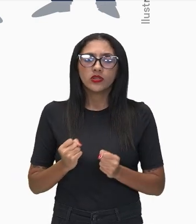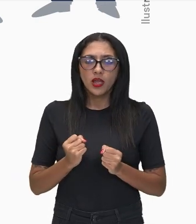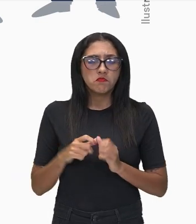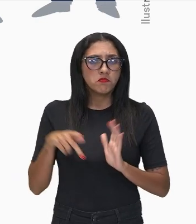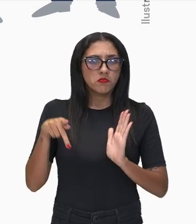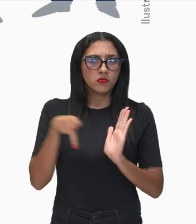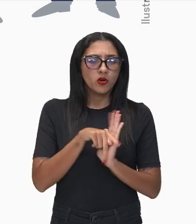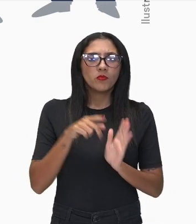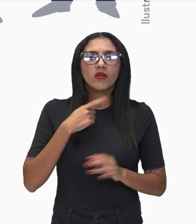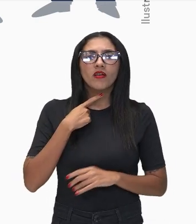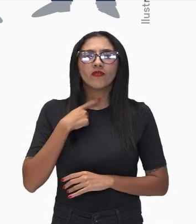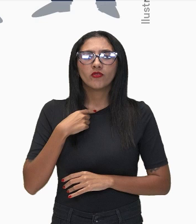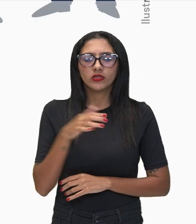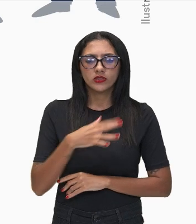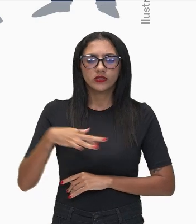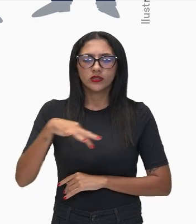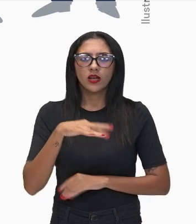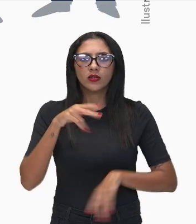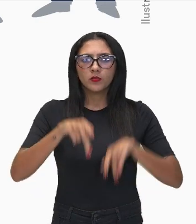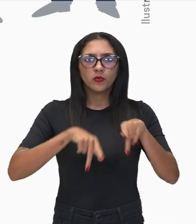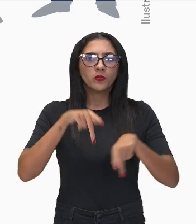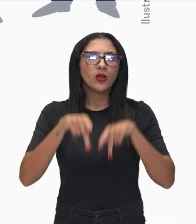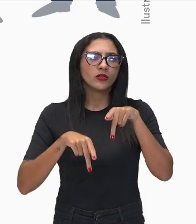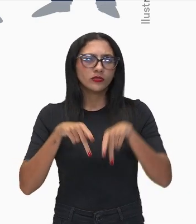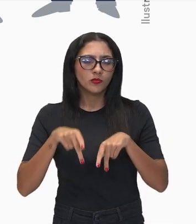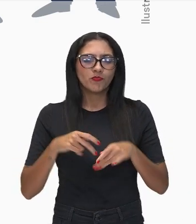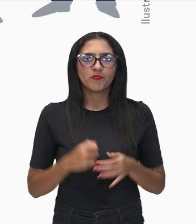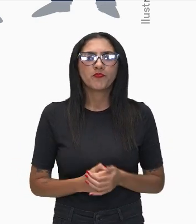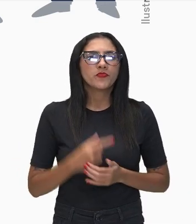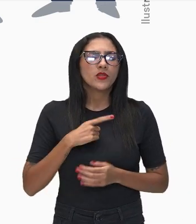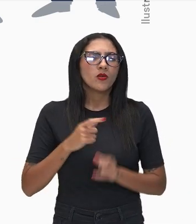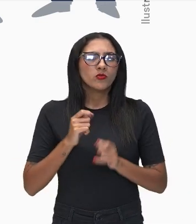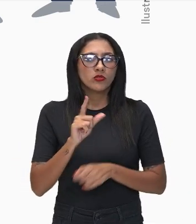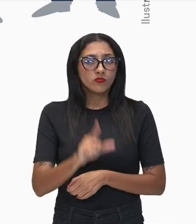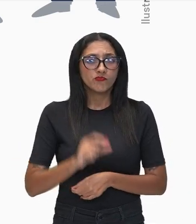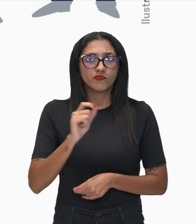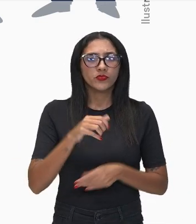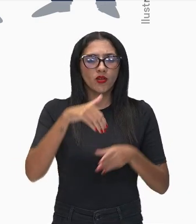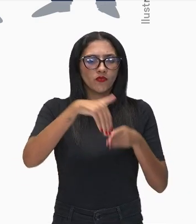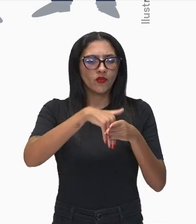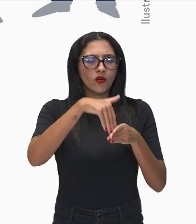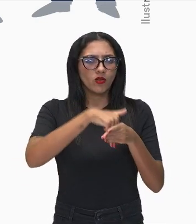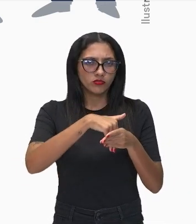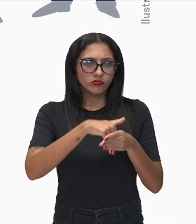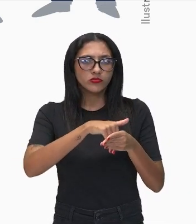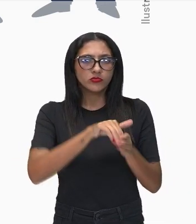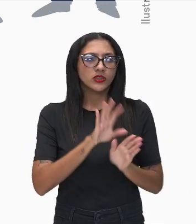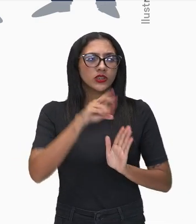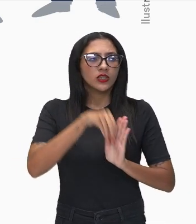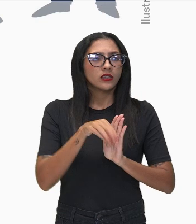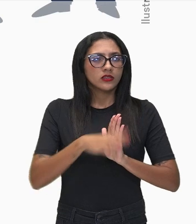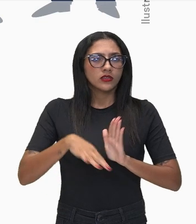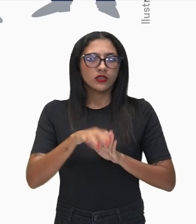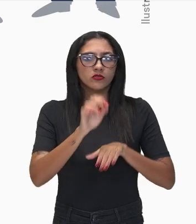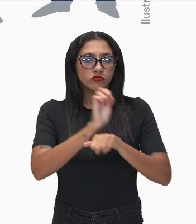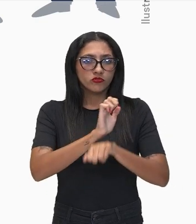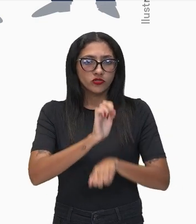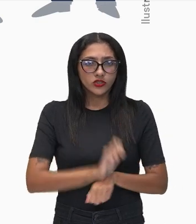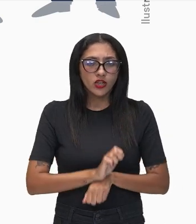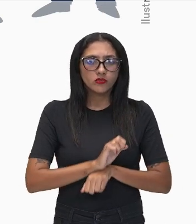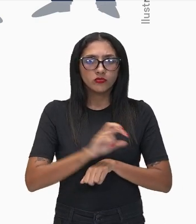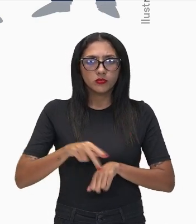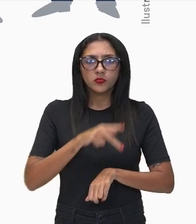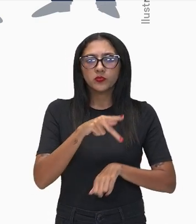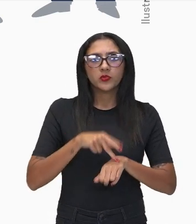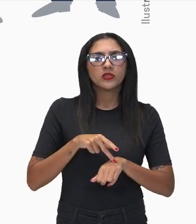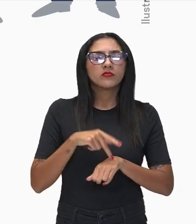popular, né? Então, aí, através do voto, né, numa república democrática, através do voto,